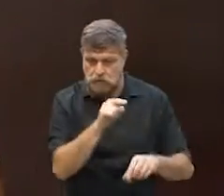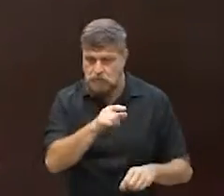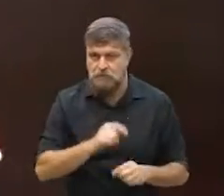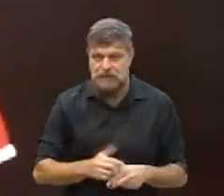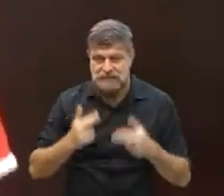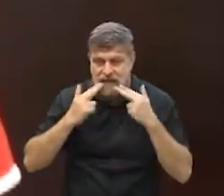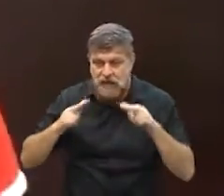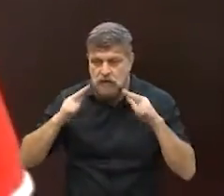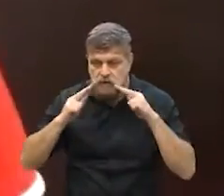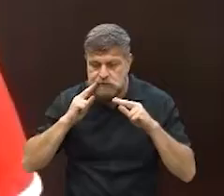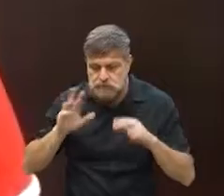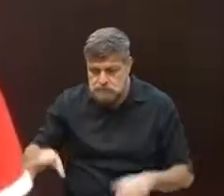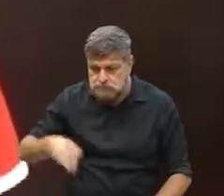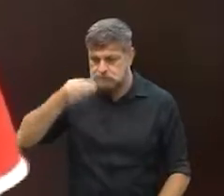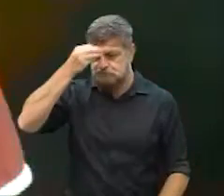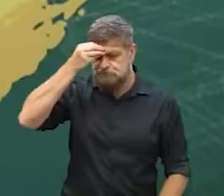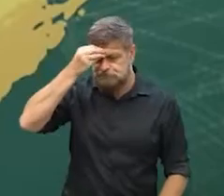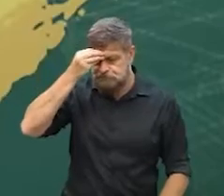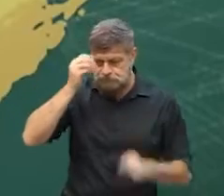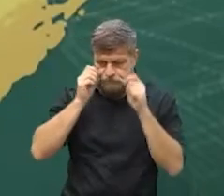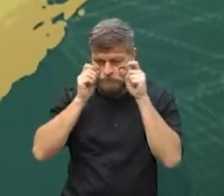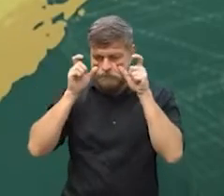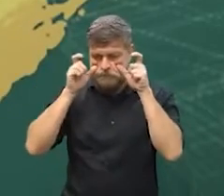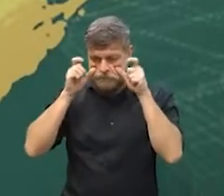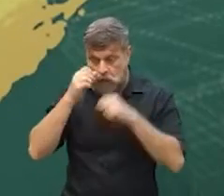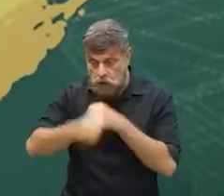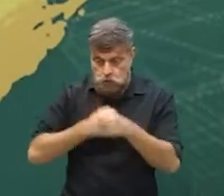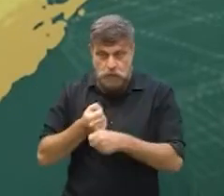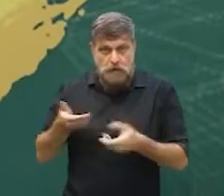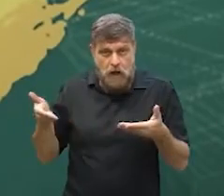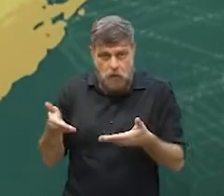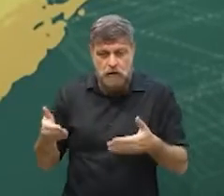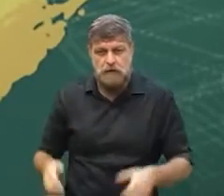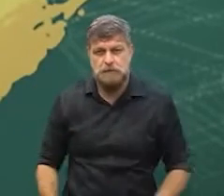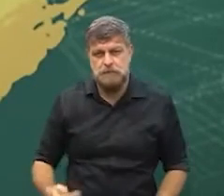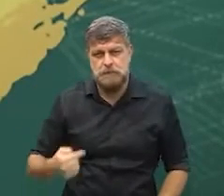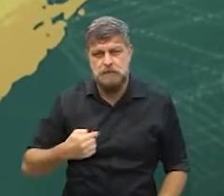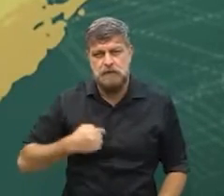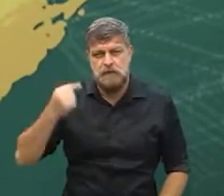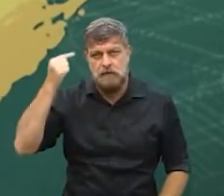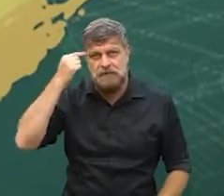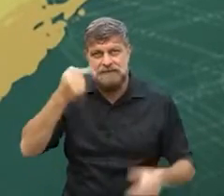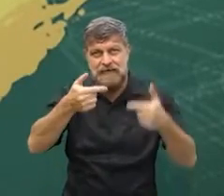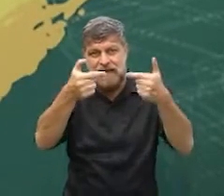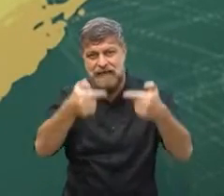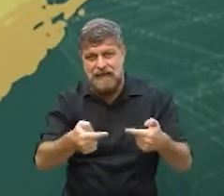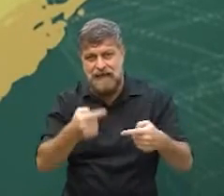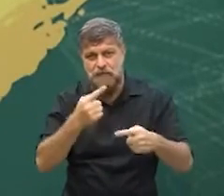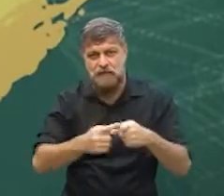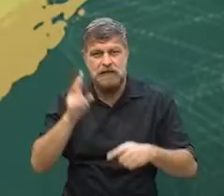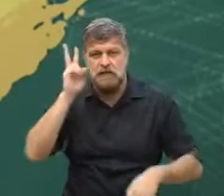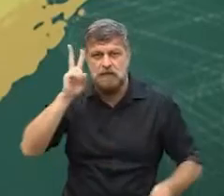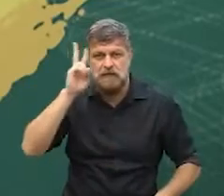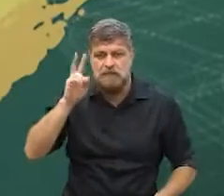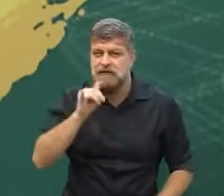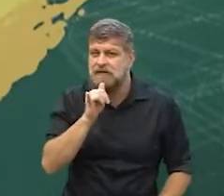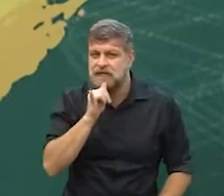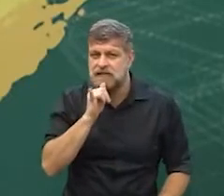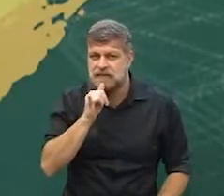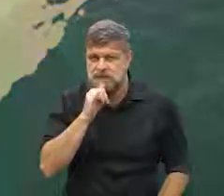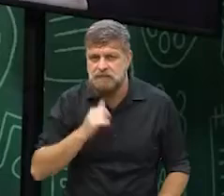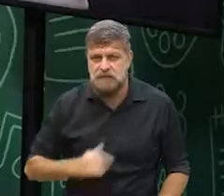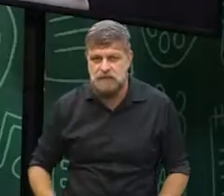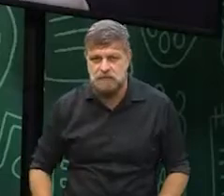ter referência a algo que aconteceu esse ano mesmo. Eu citei esse ponto aí de guerra, porque lembrei, por exemplo,